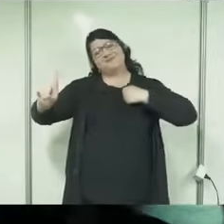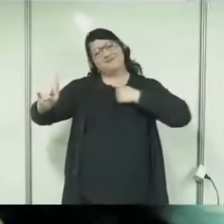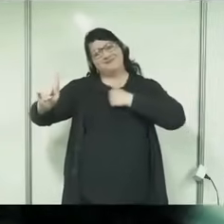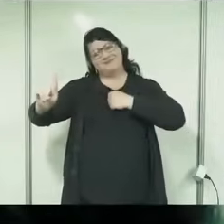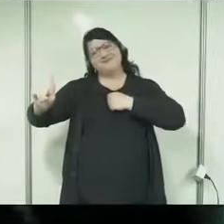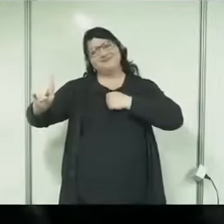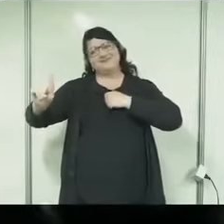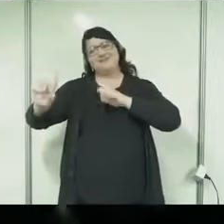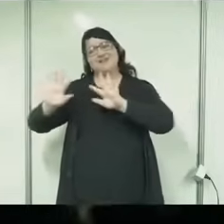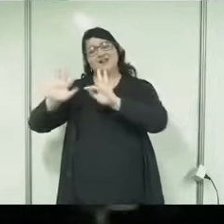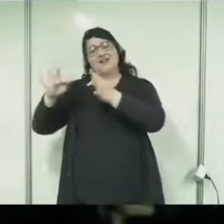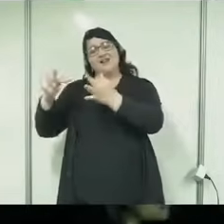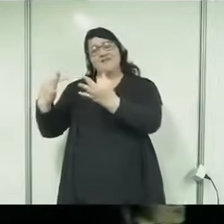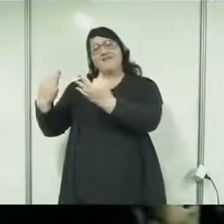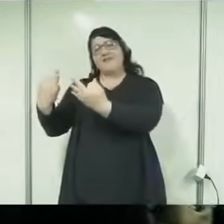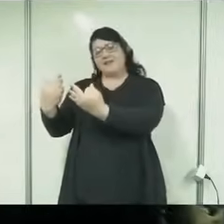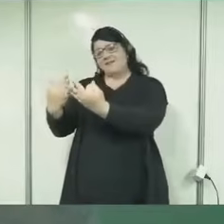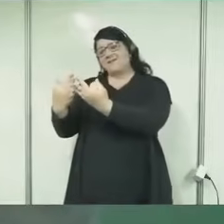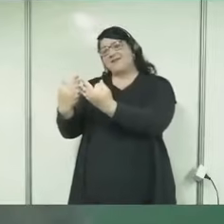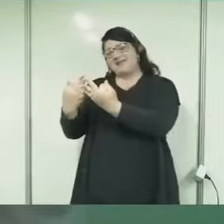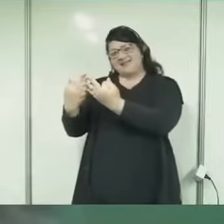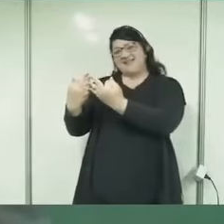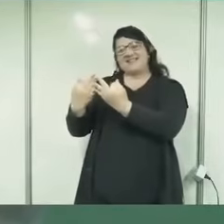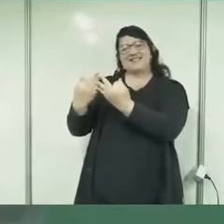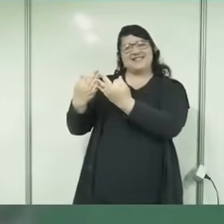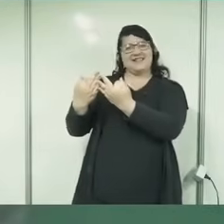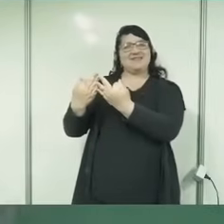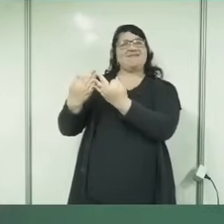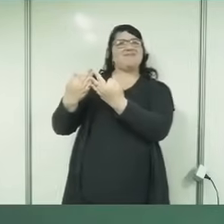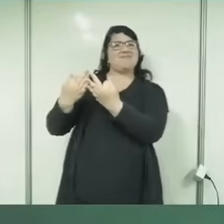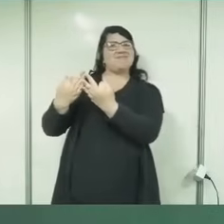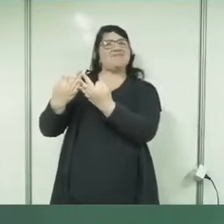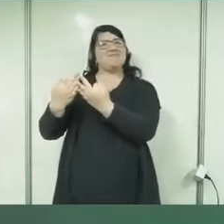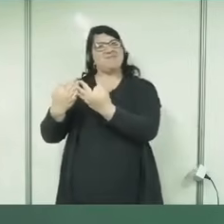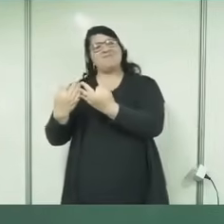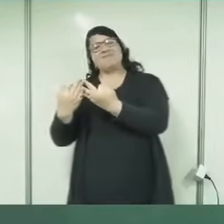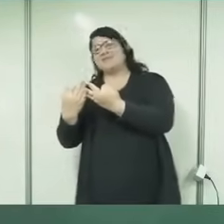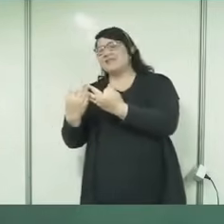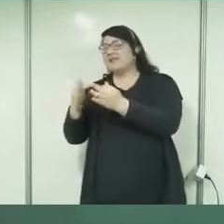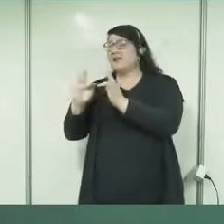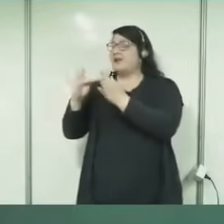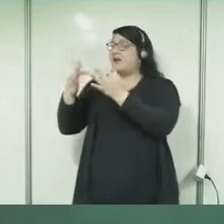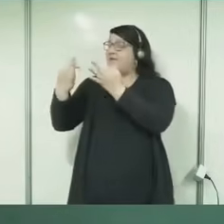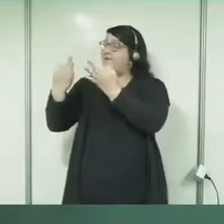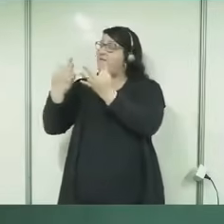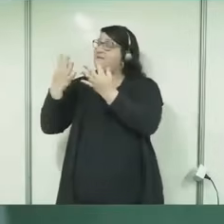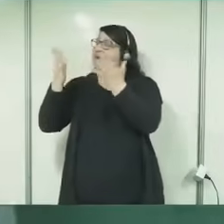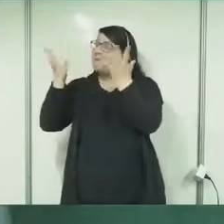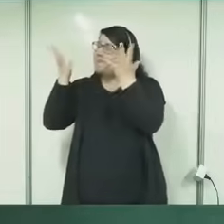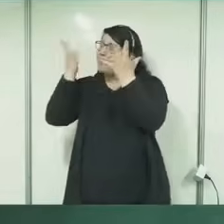Bela família, nas palmas, que simpatia,